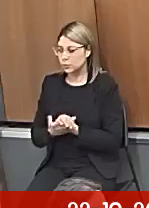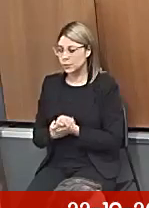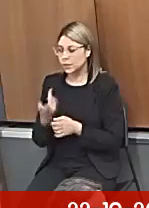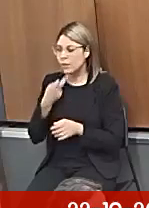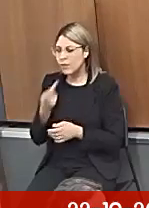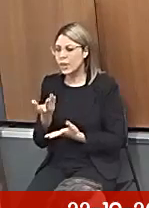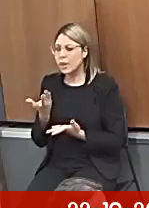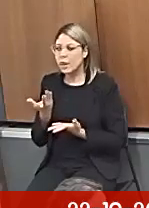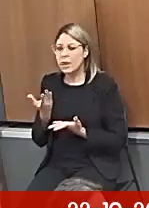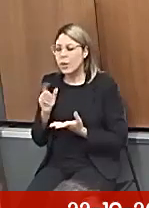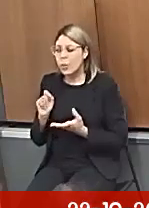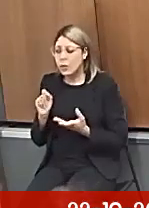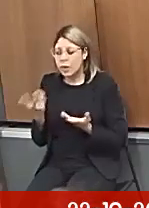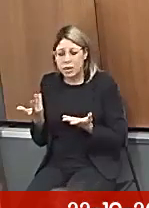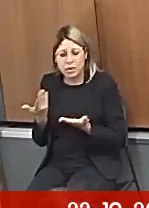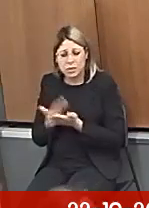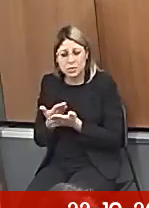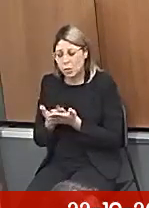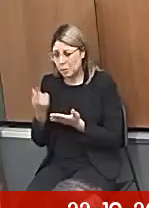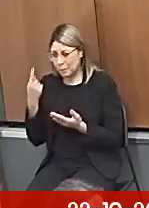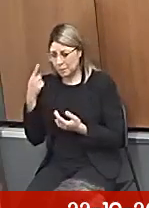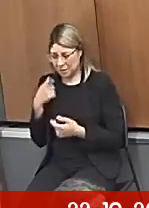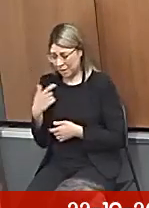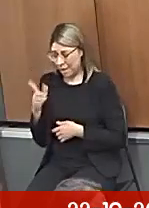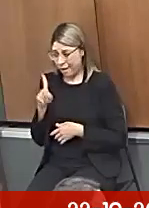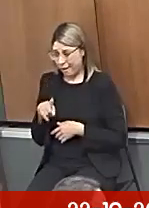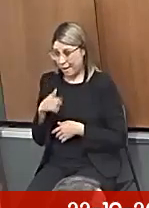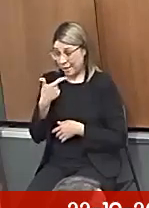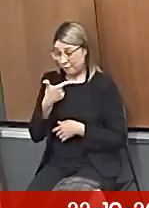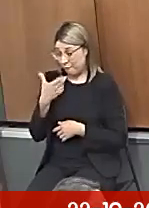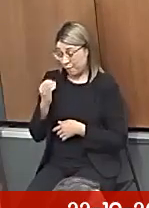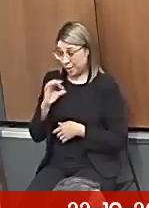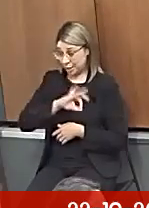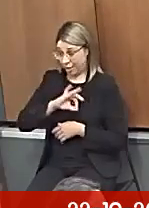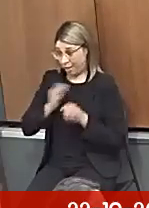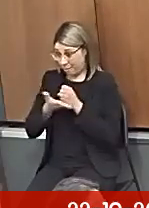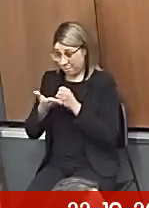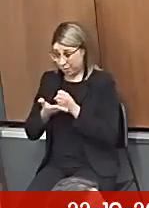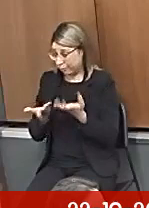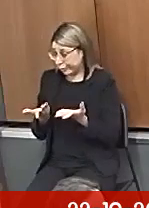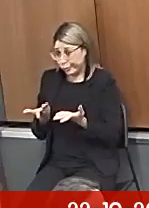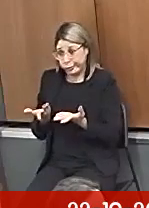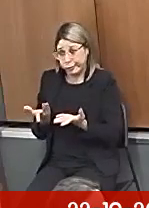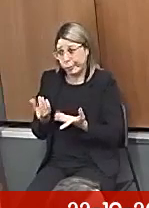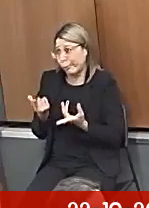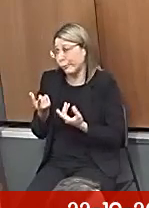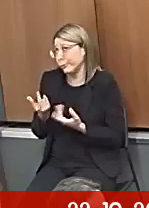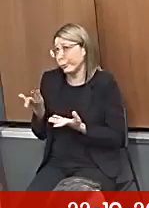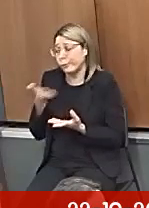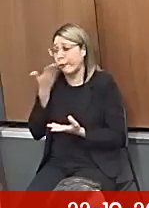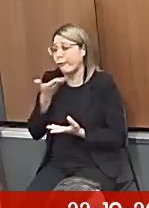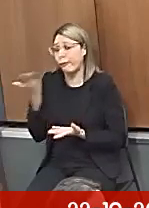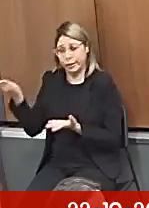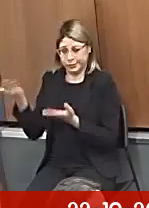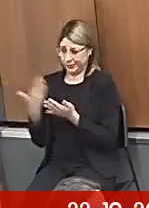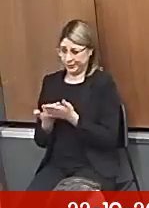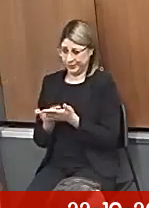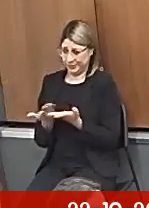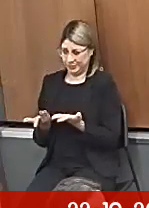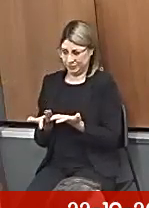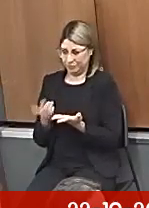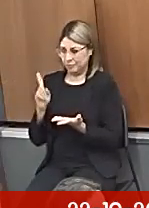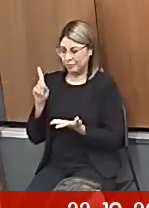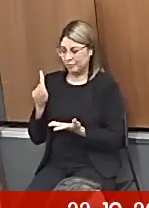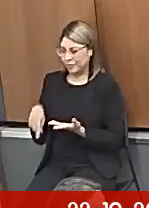Falando, o que para essas escolas é 20 salários mínimos? O que para uma escola que comete, a própria escola comete bullying contra um aluno,